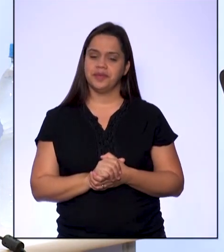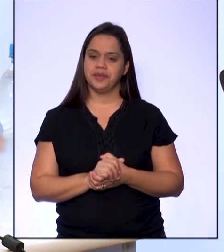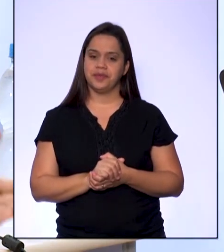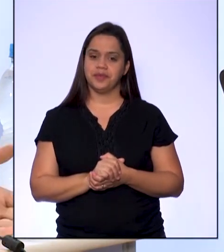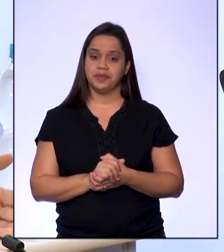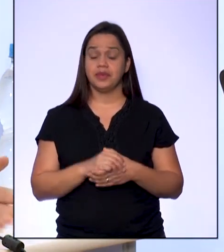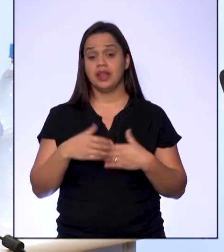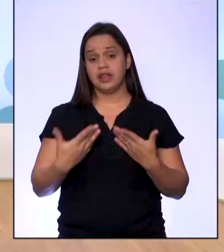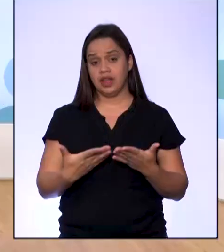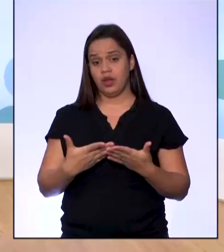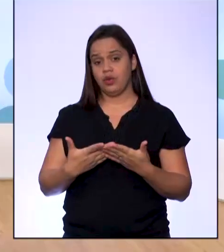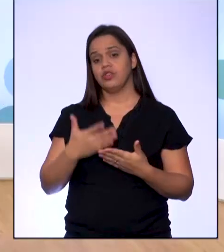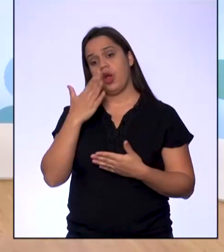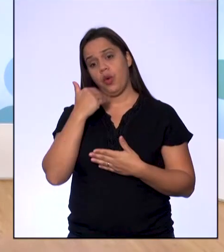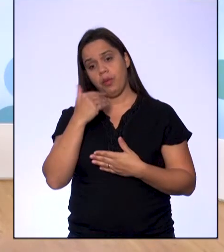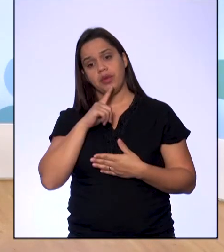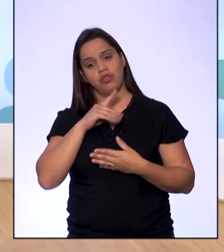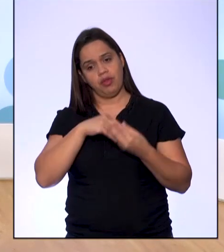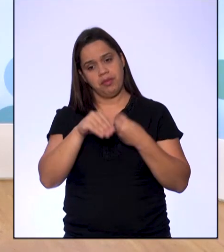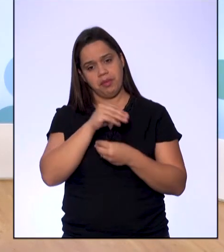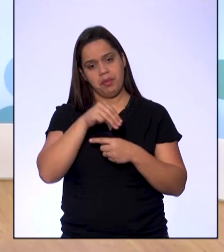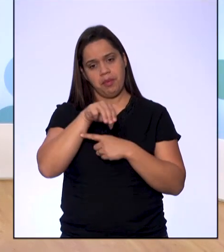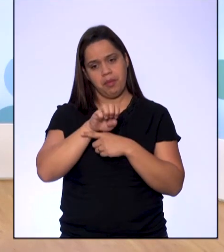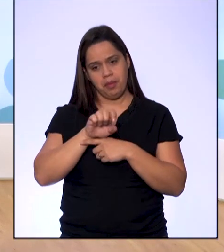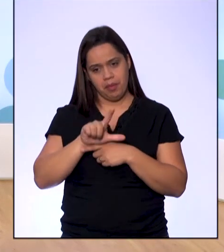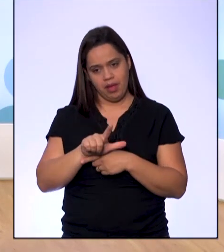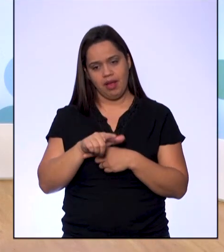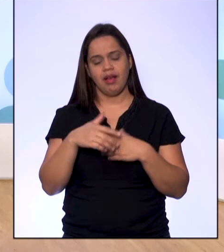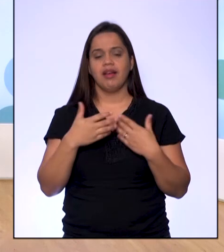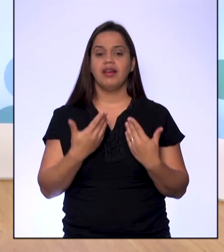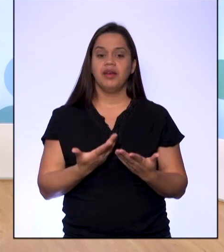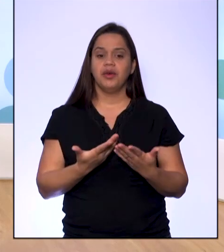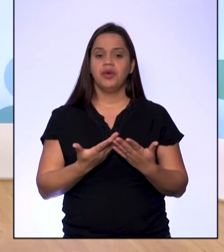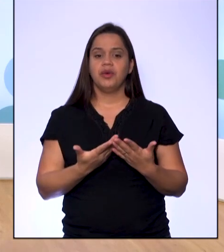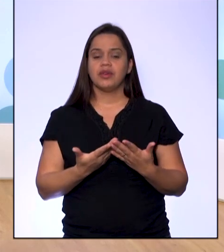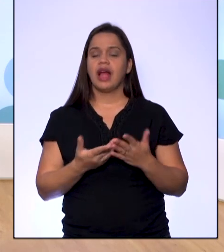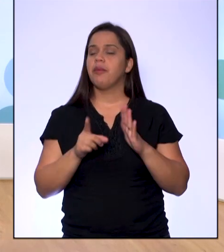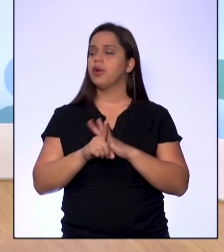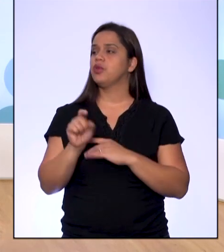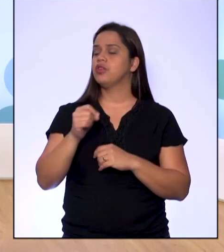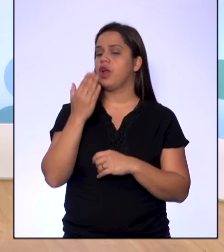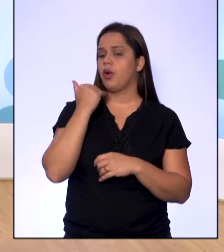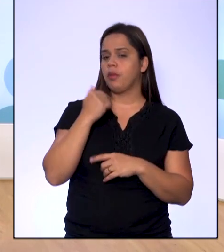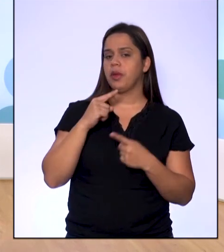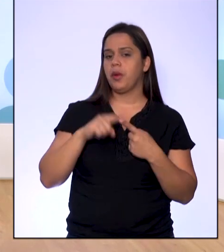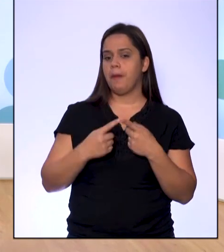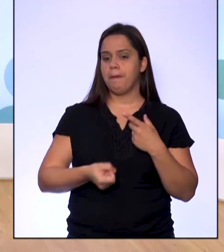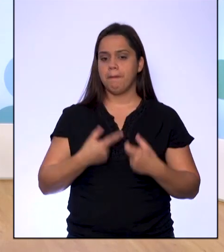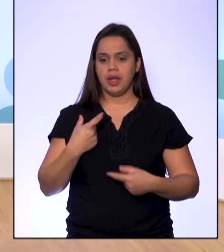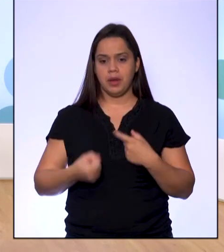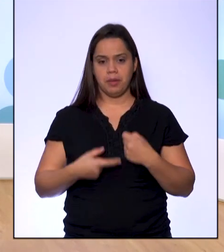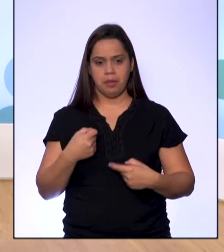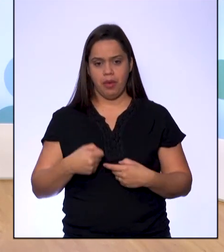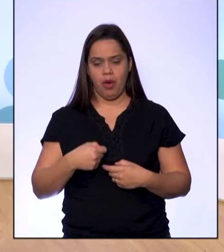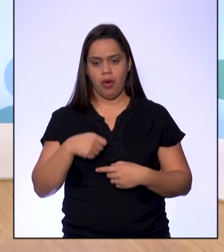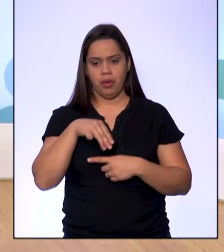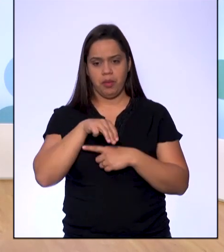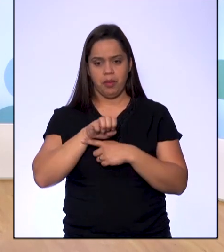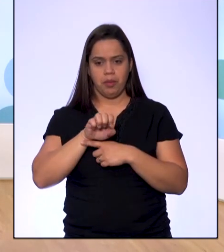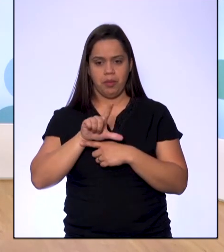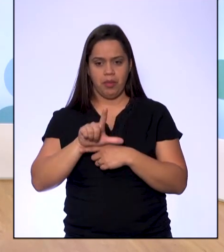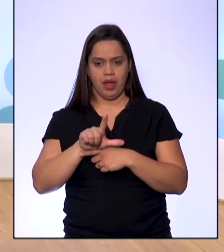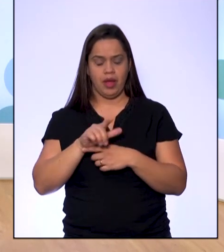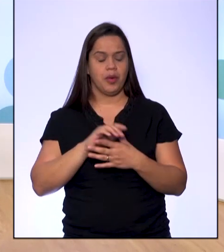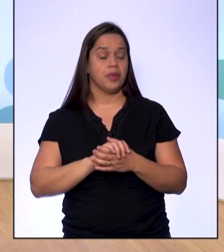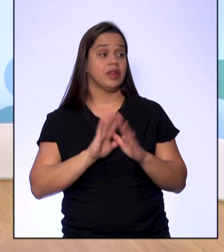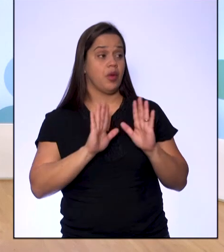Então, o que você já comeu que tinha mel de abelha? O que vocês já comeram? Eu já vi aqui pipoca com mel, realmente, eu acho